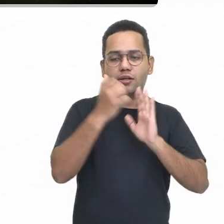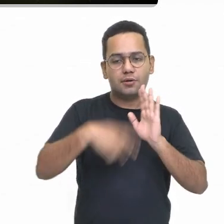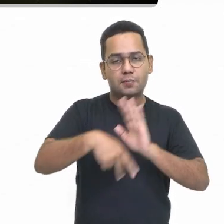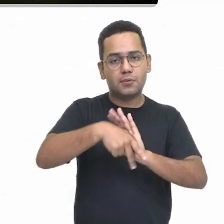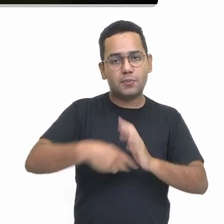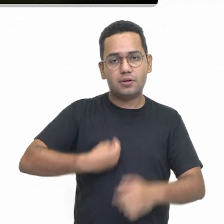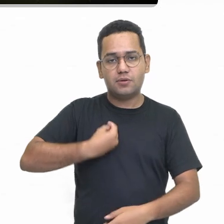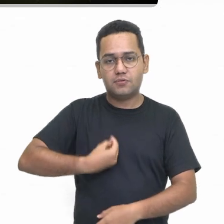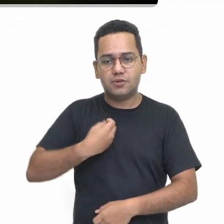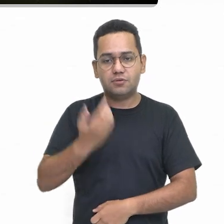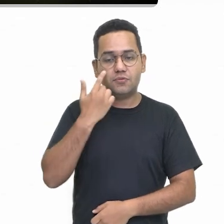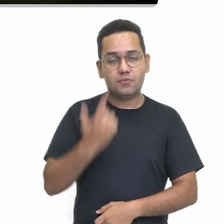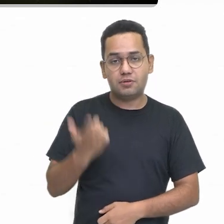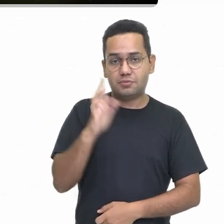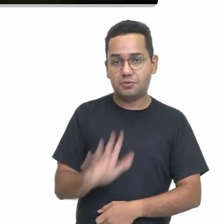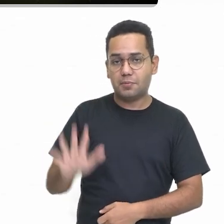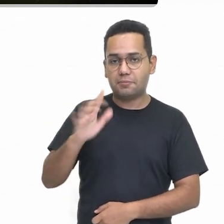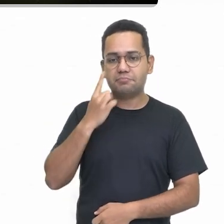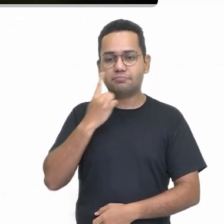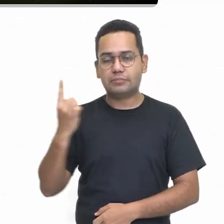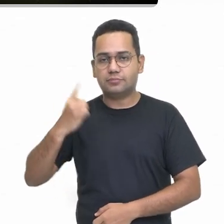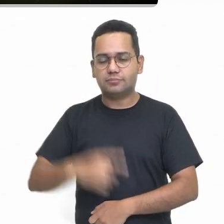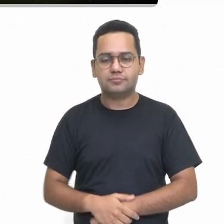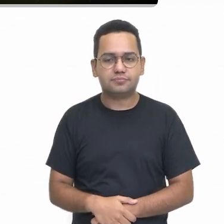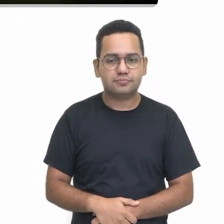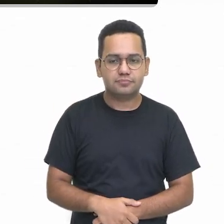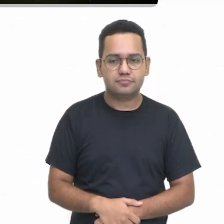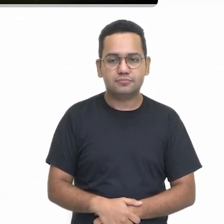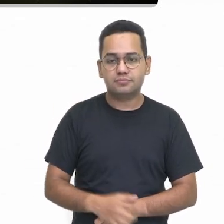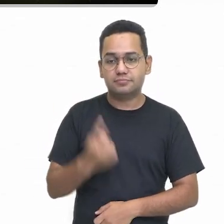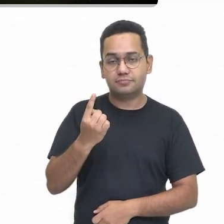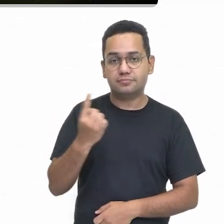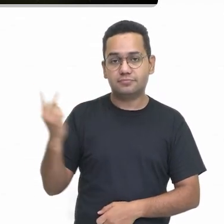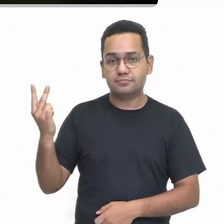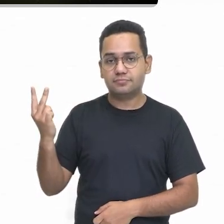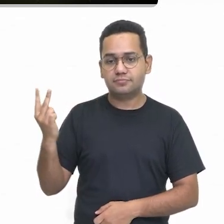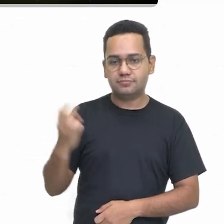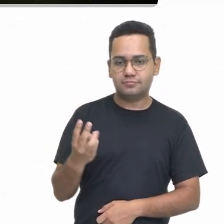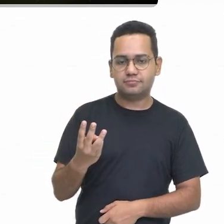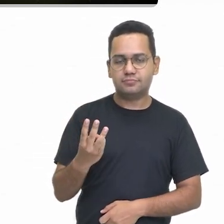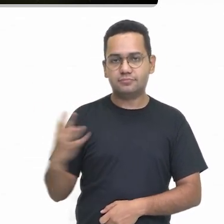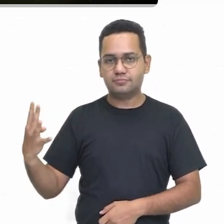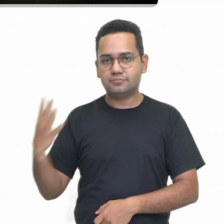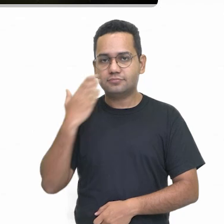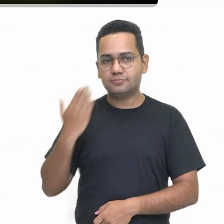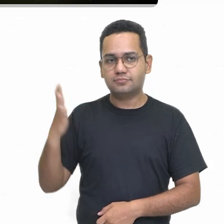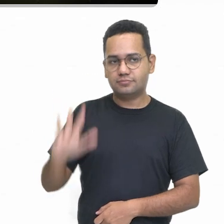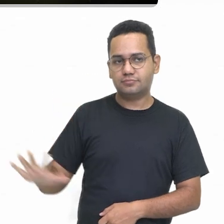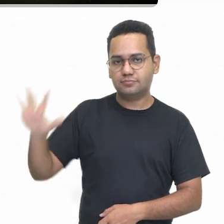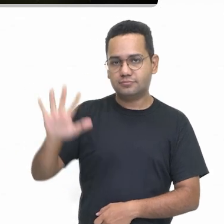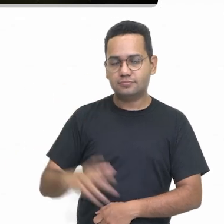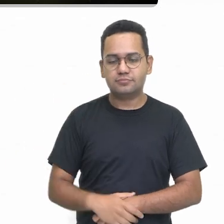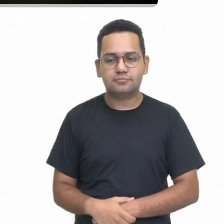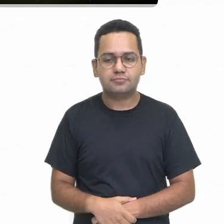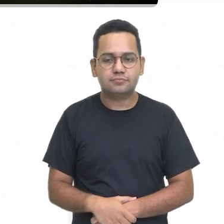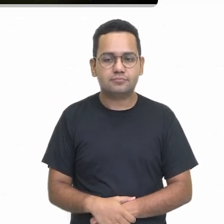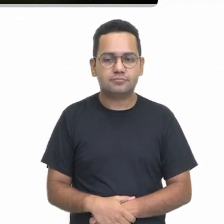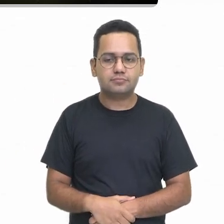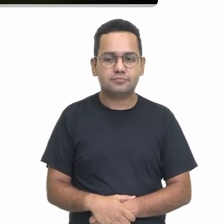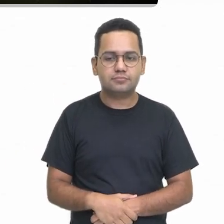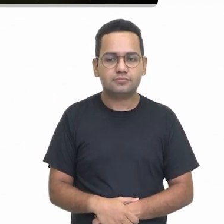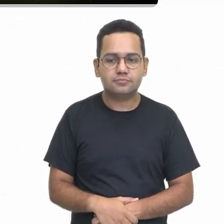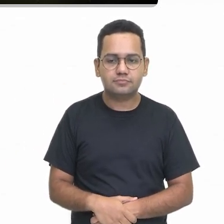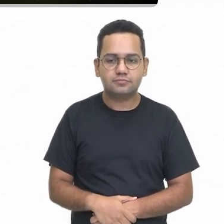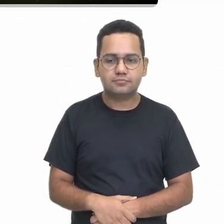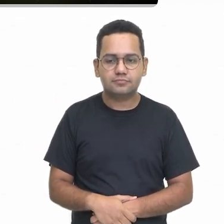nós temos aí como exemplo uma onça uma orquídea uma bactéria né um fungo que tá